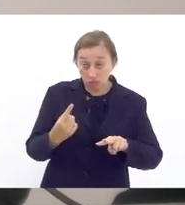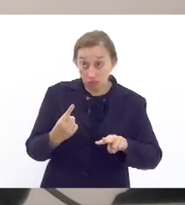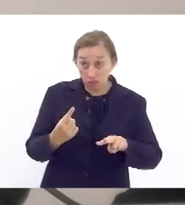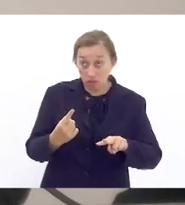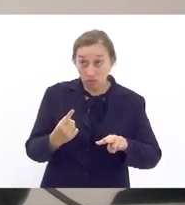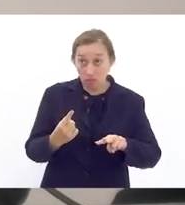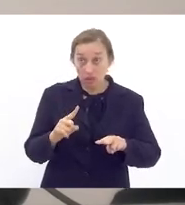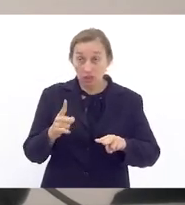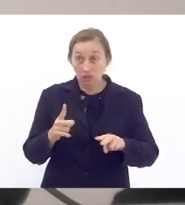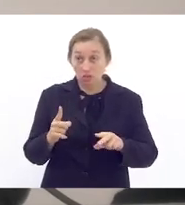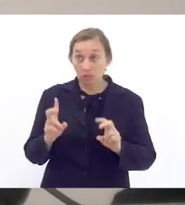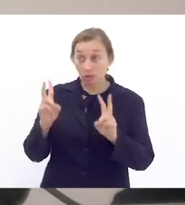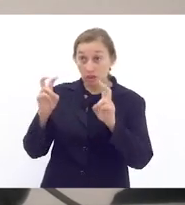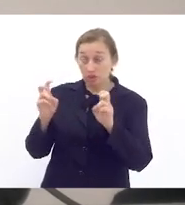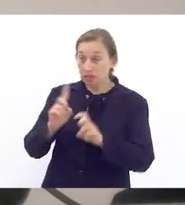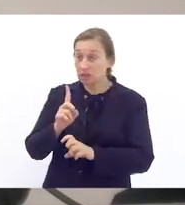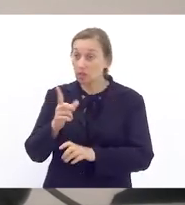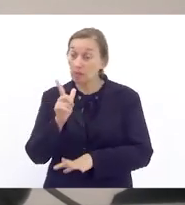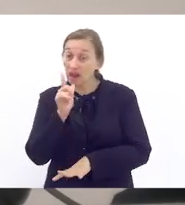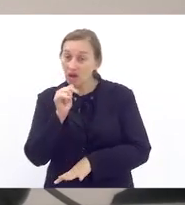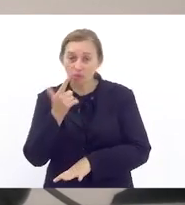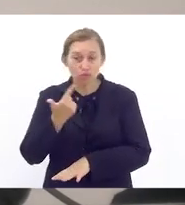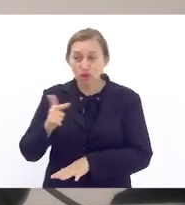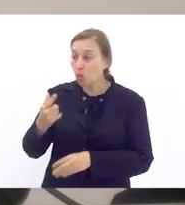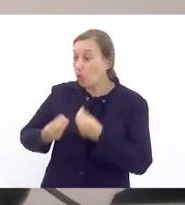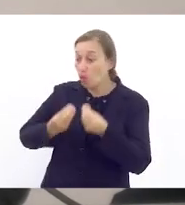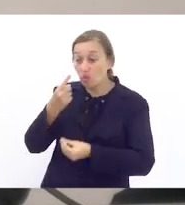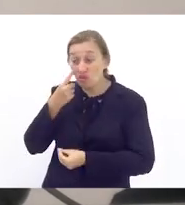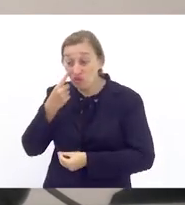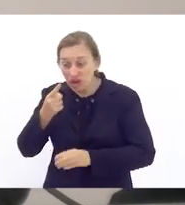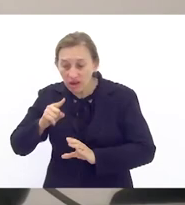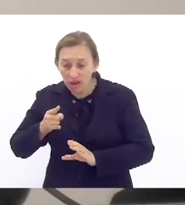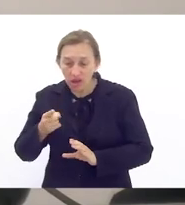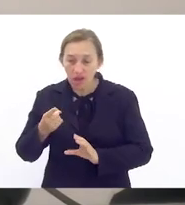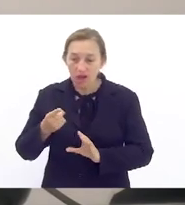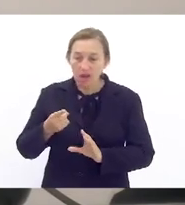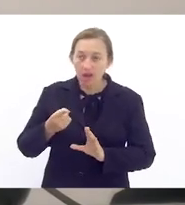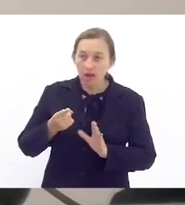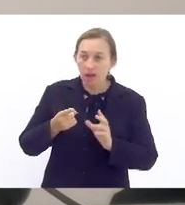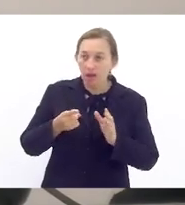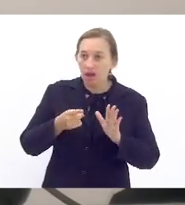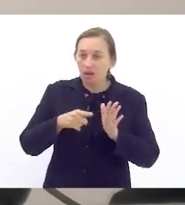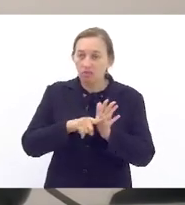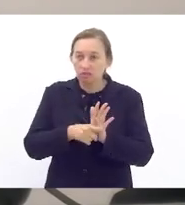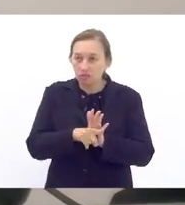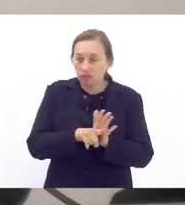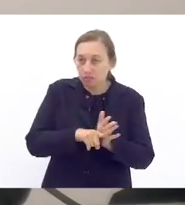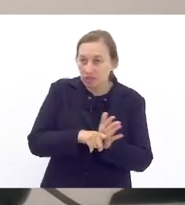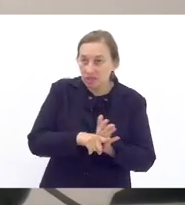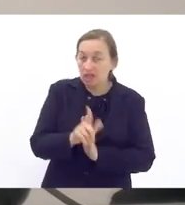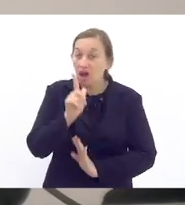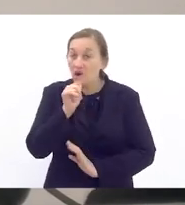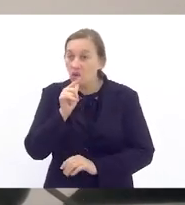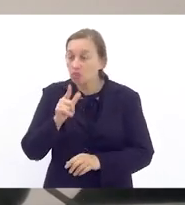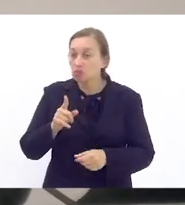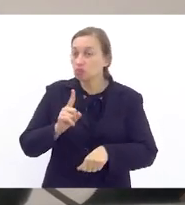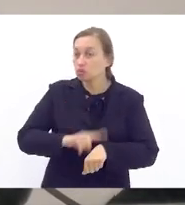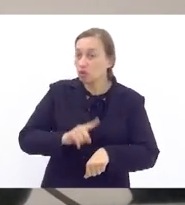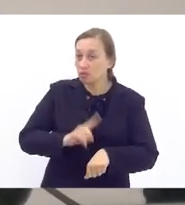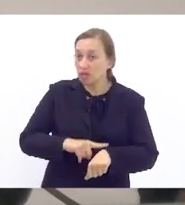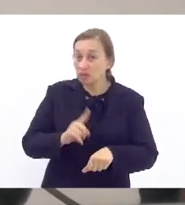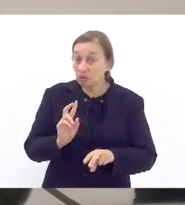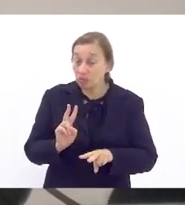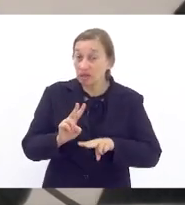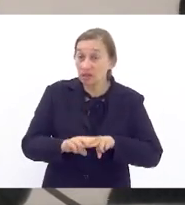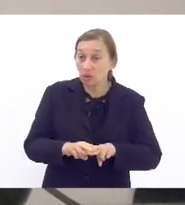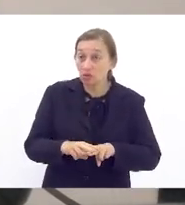água, porque eu não tinha como verificar no momento a perícia da Polícia Civil, ela não consegue, no momento de uma fiscalização,